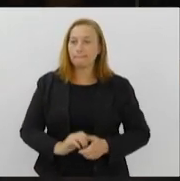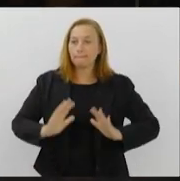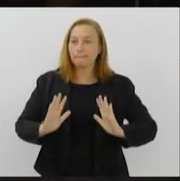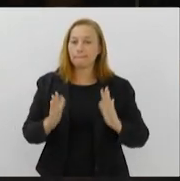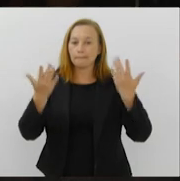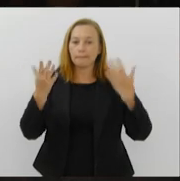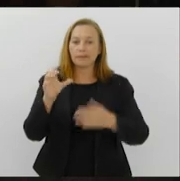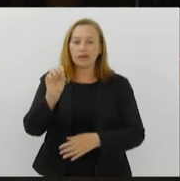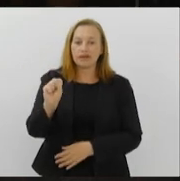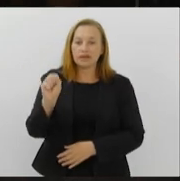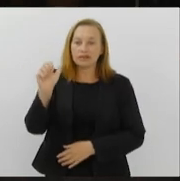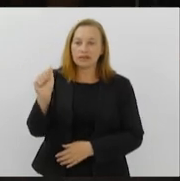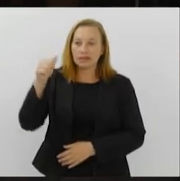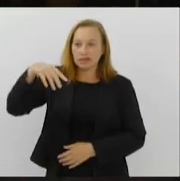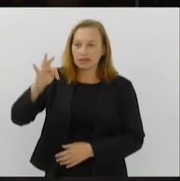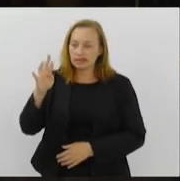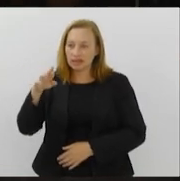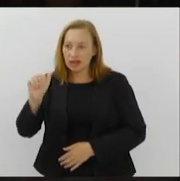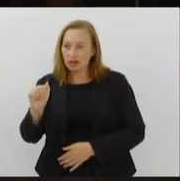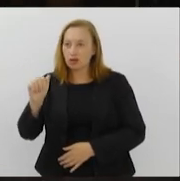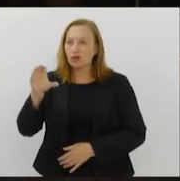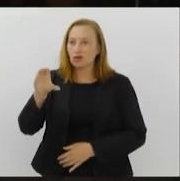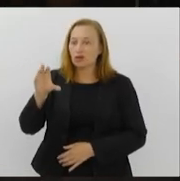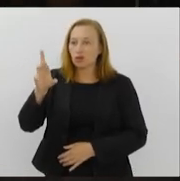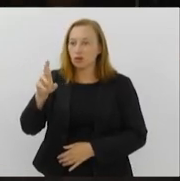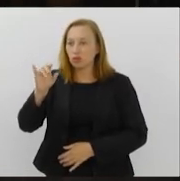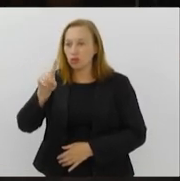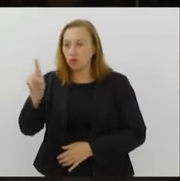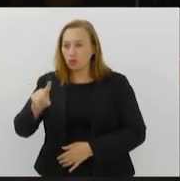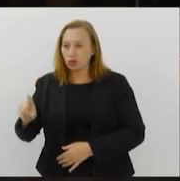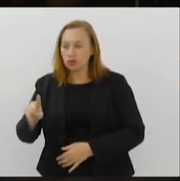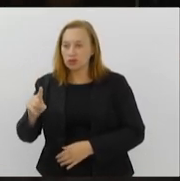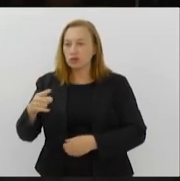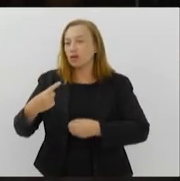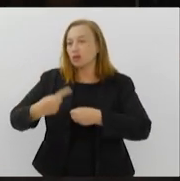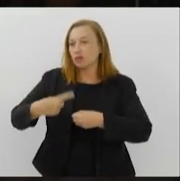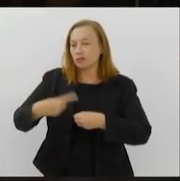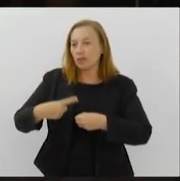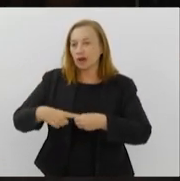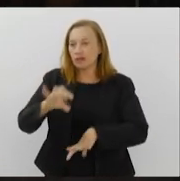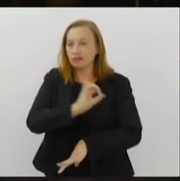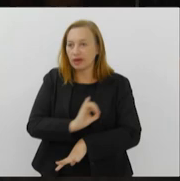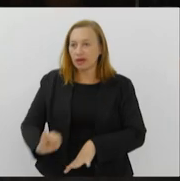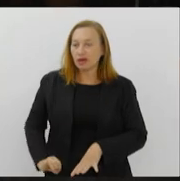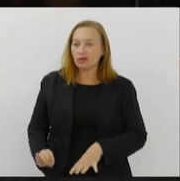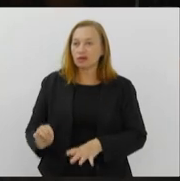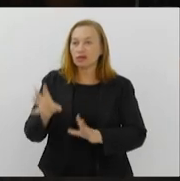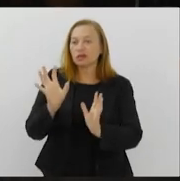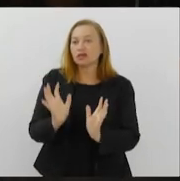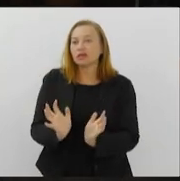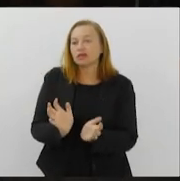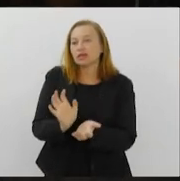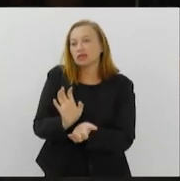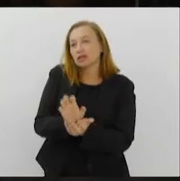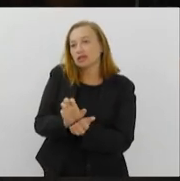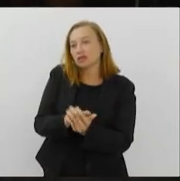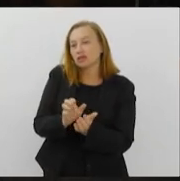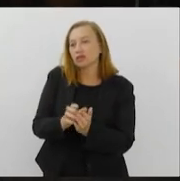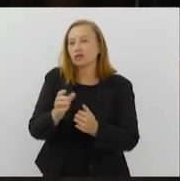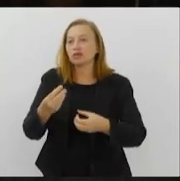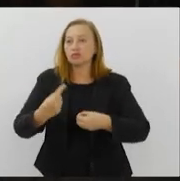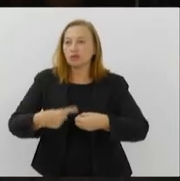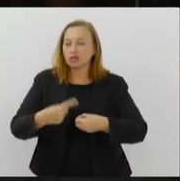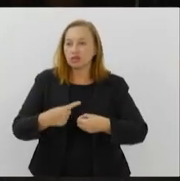Cruz, meu bairro Imperial, relativo às festividades do bairro Imperial de Santa Cruz, no município do Rio. Em